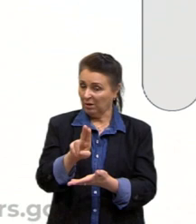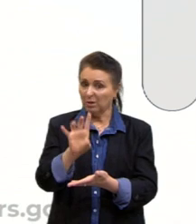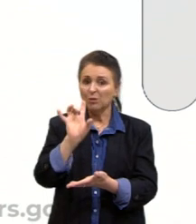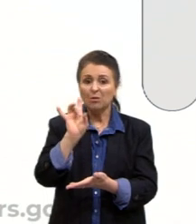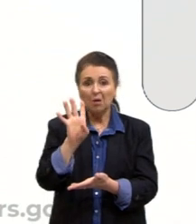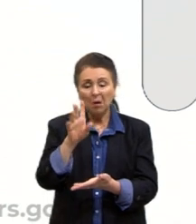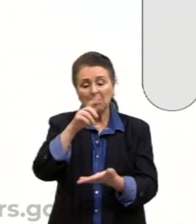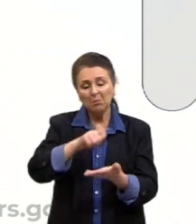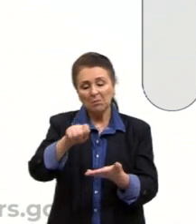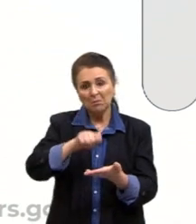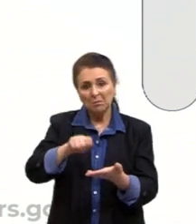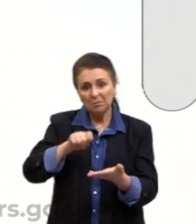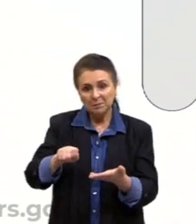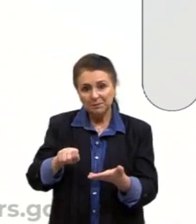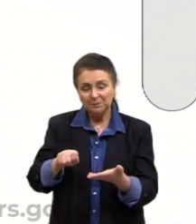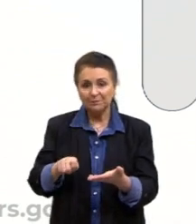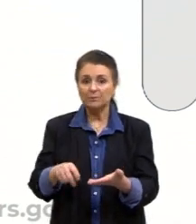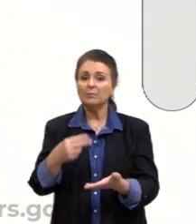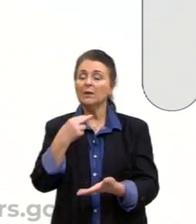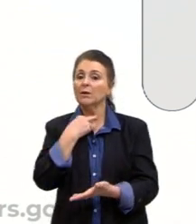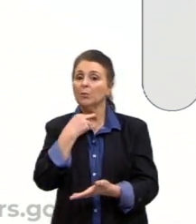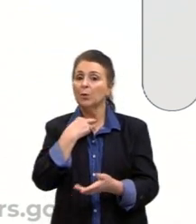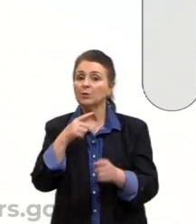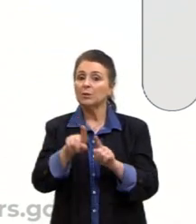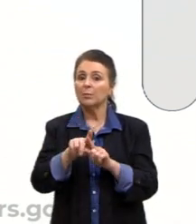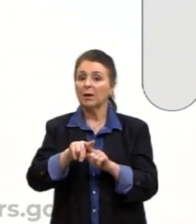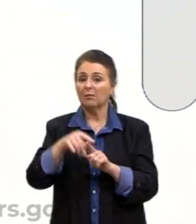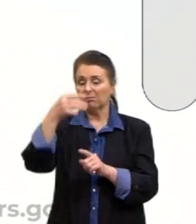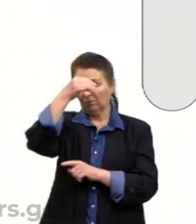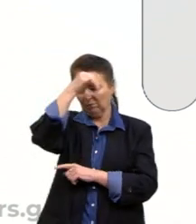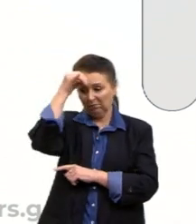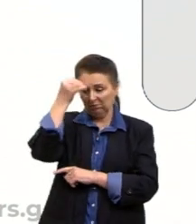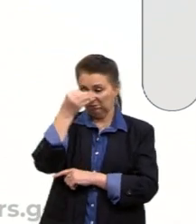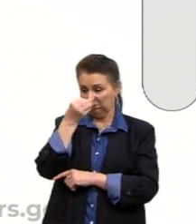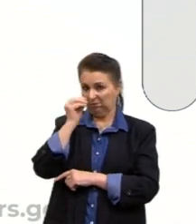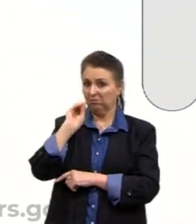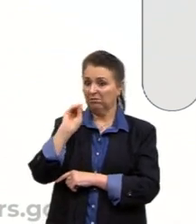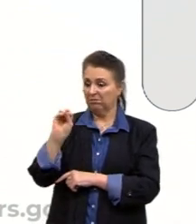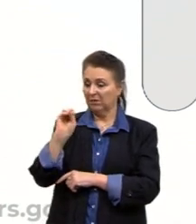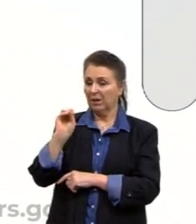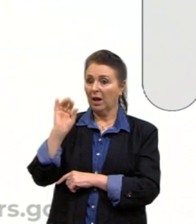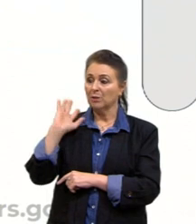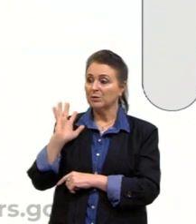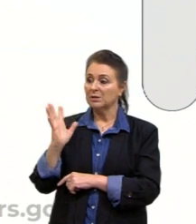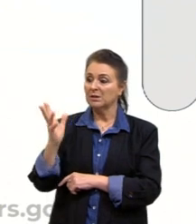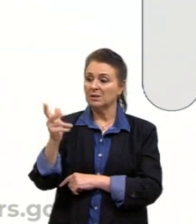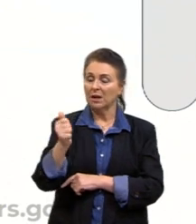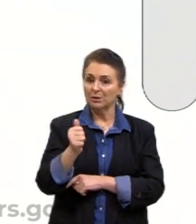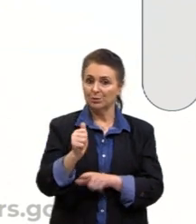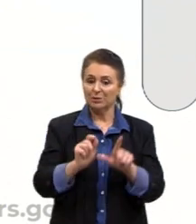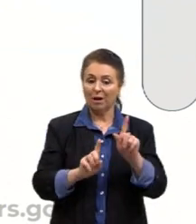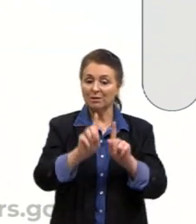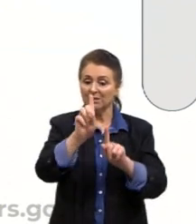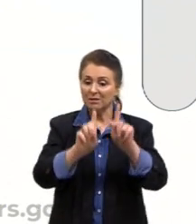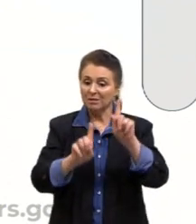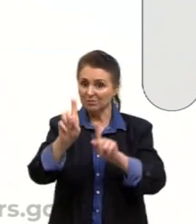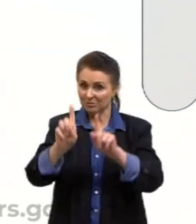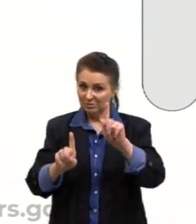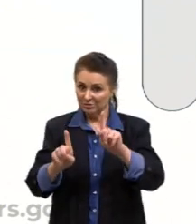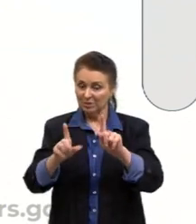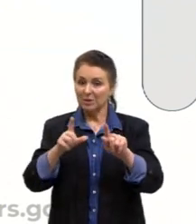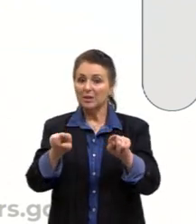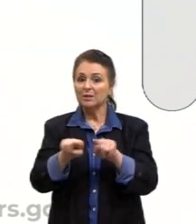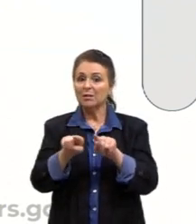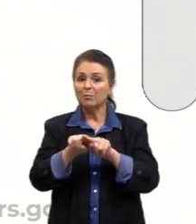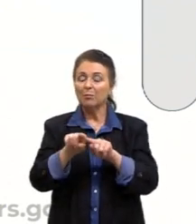também não devem ignorar os dados que geralmente são estatísticos ou estão presentes aí nos